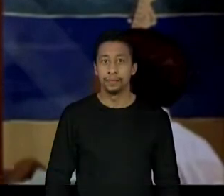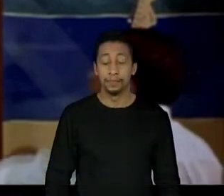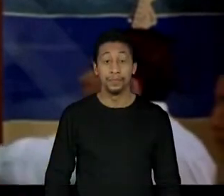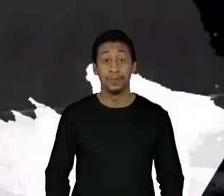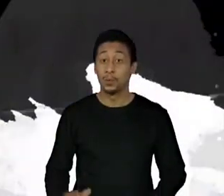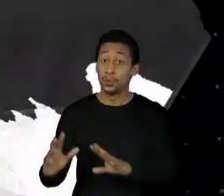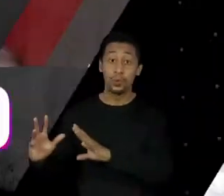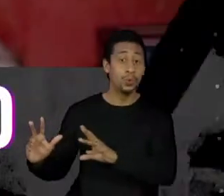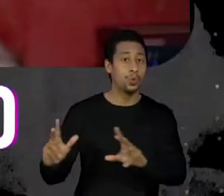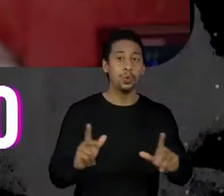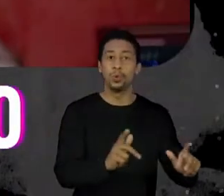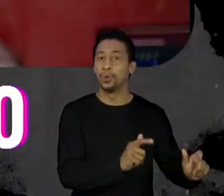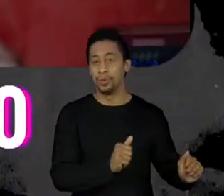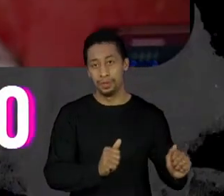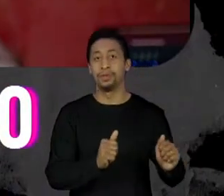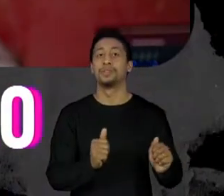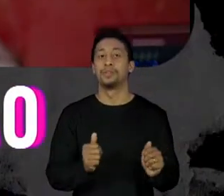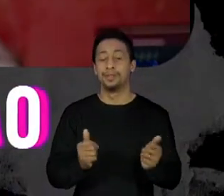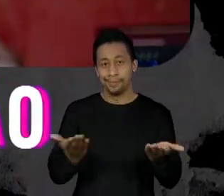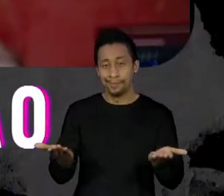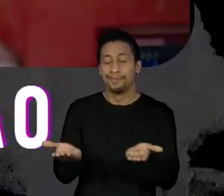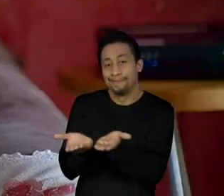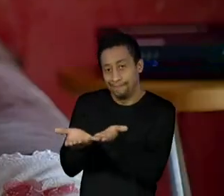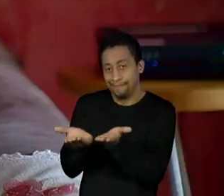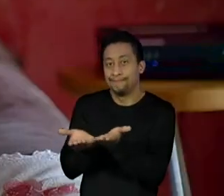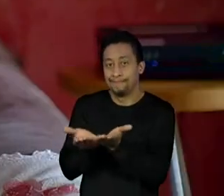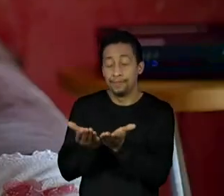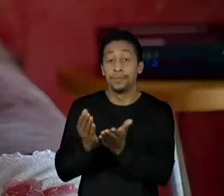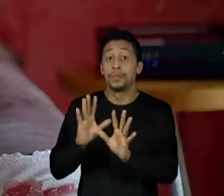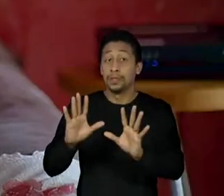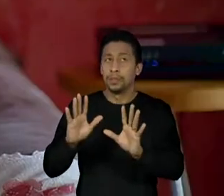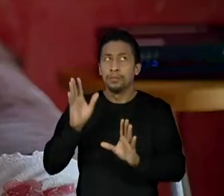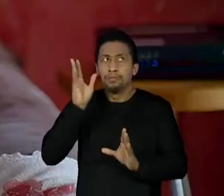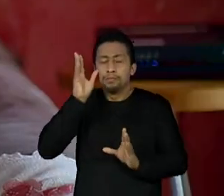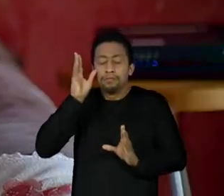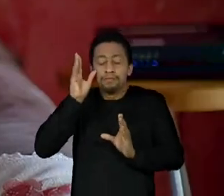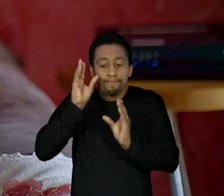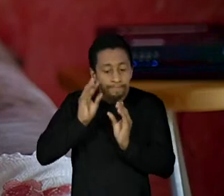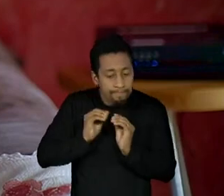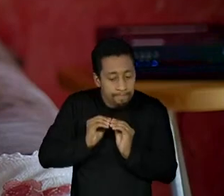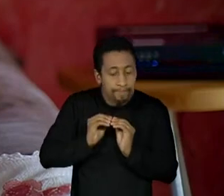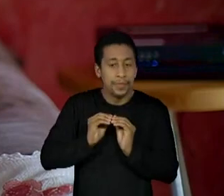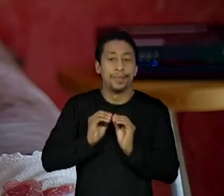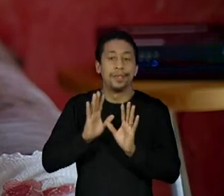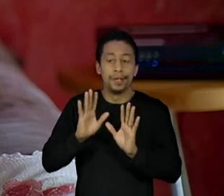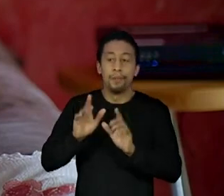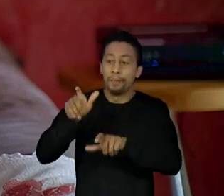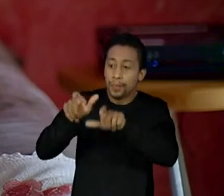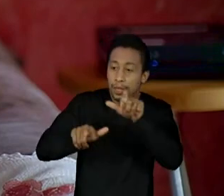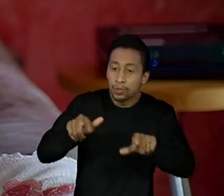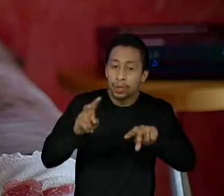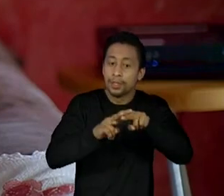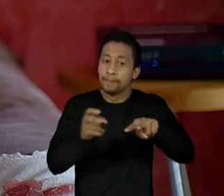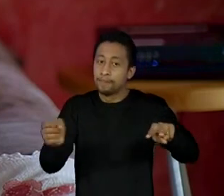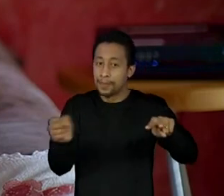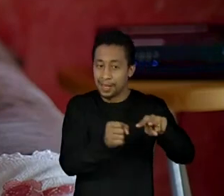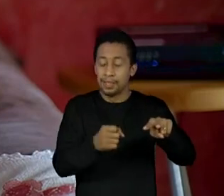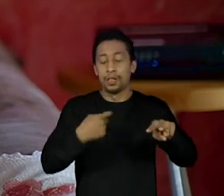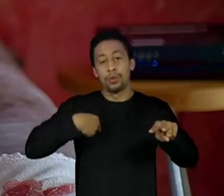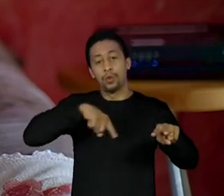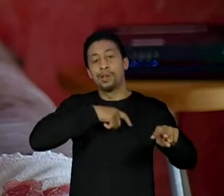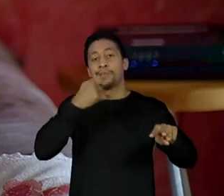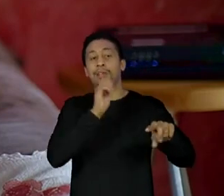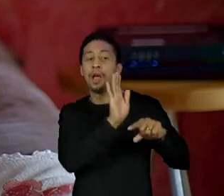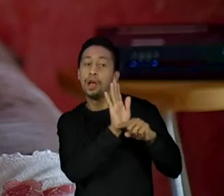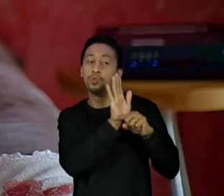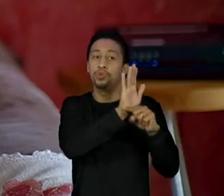Todos os cristãos entendem que têm um débito com os que estão encarcerados e que precisam ajudá-los